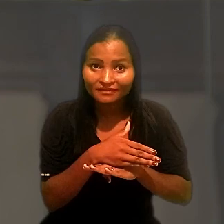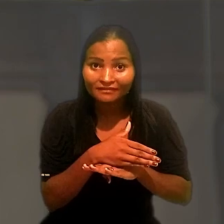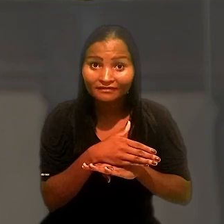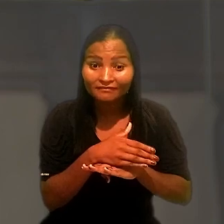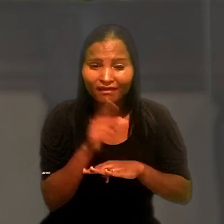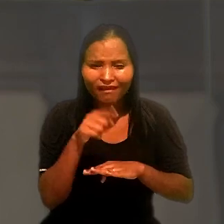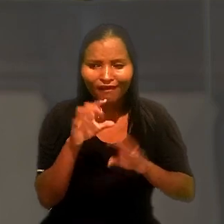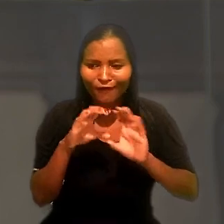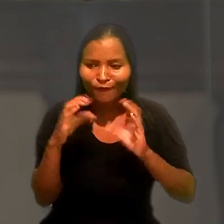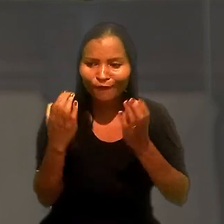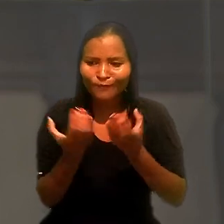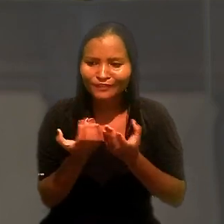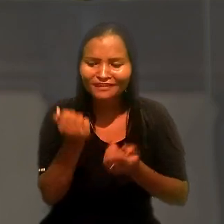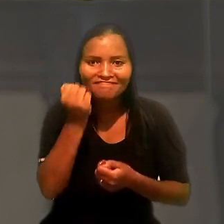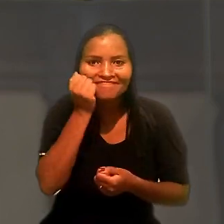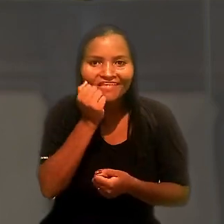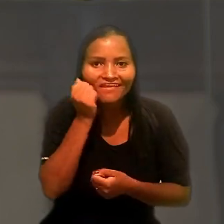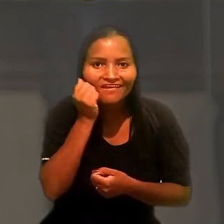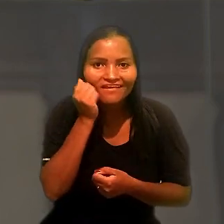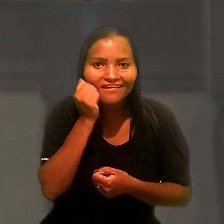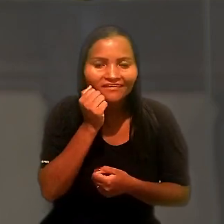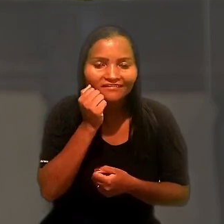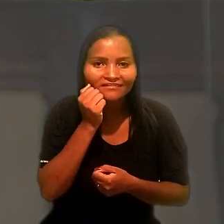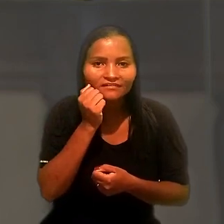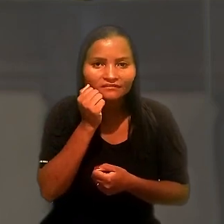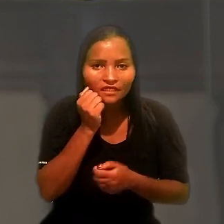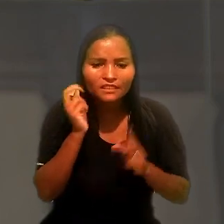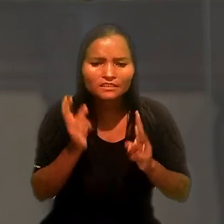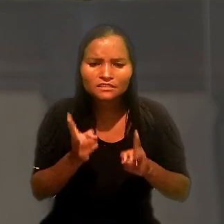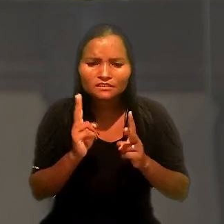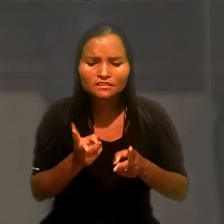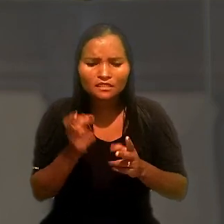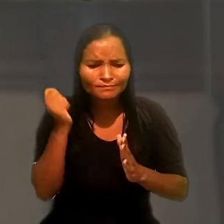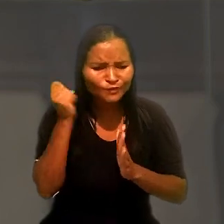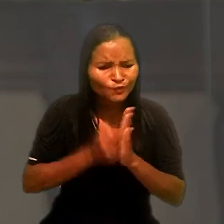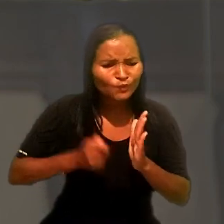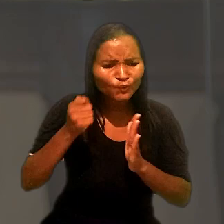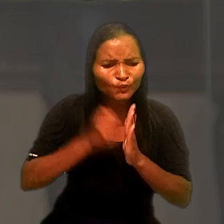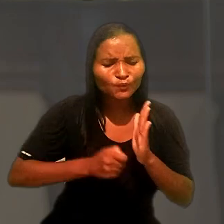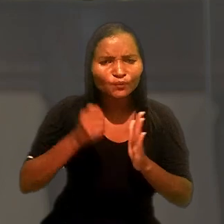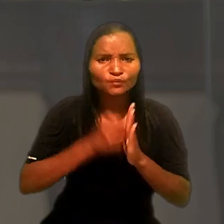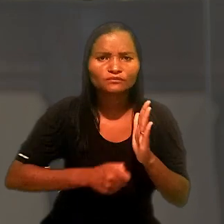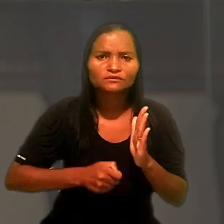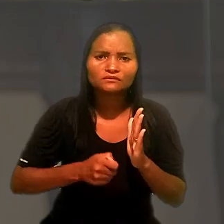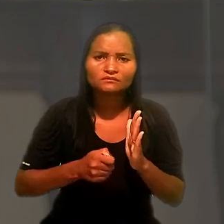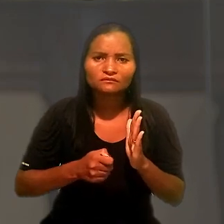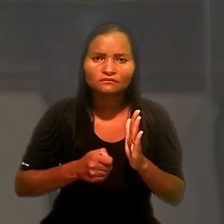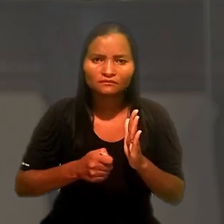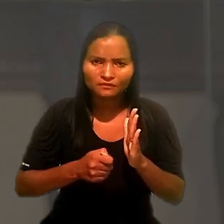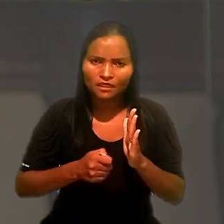É a comunidade negra que sempre luta com toda